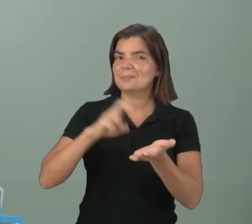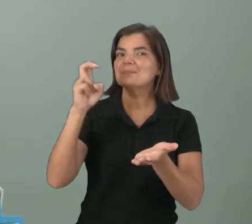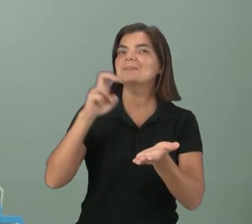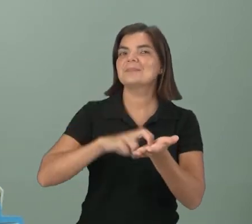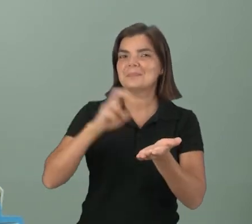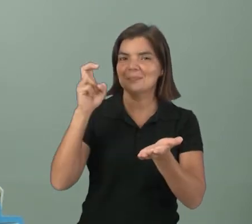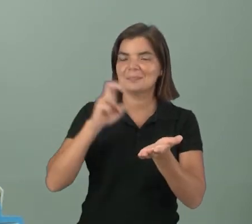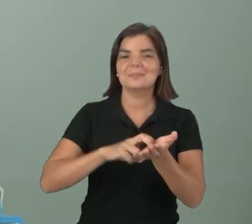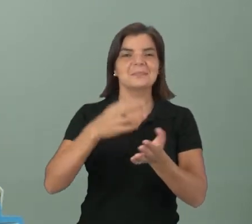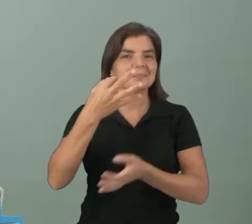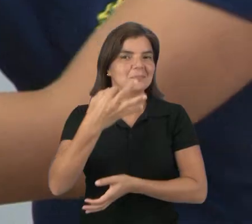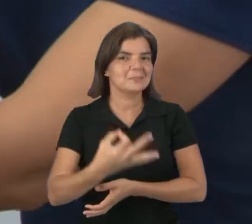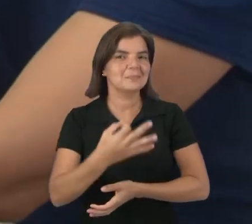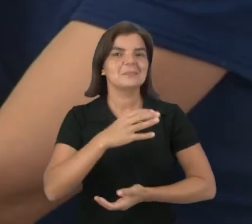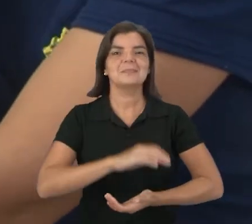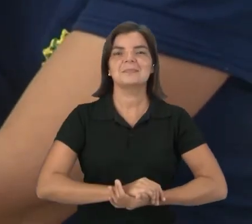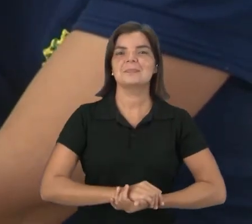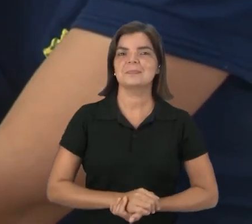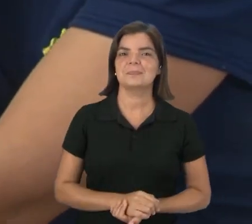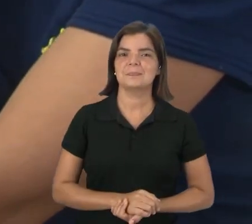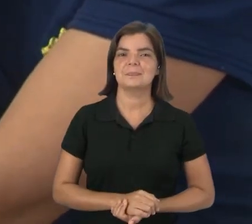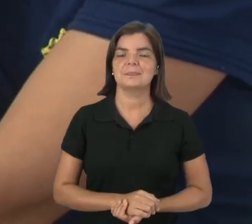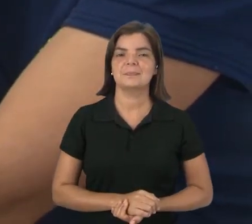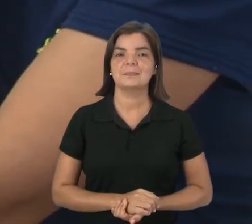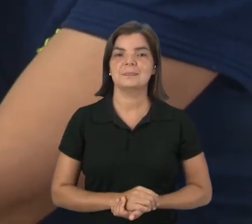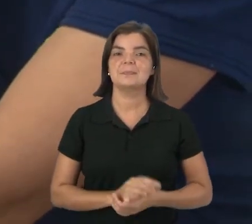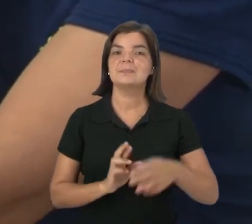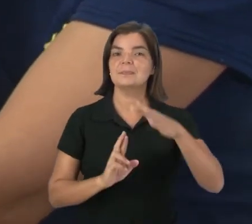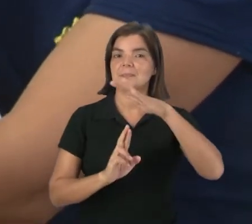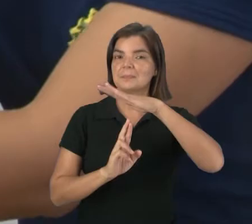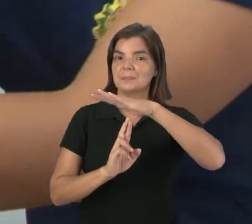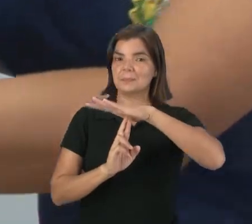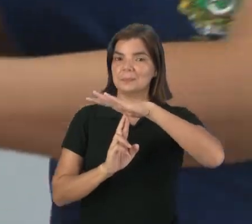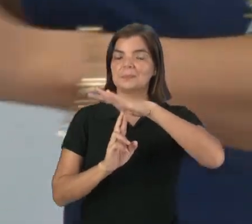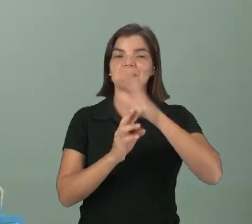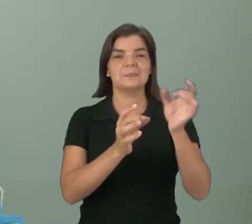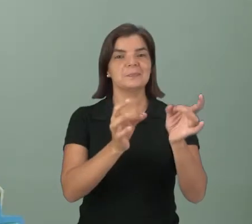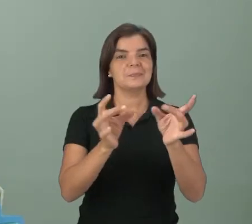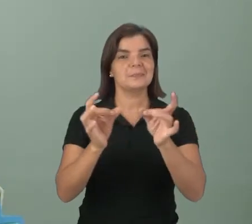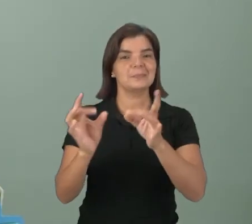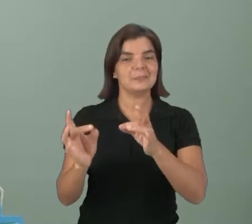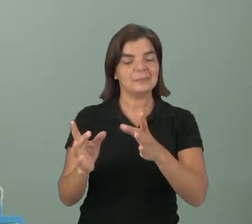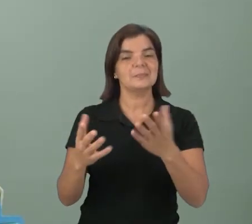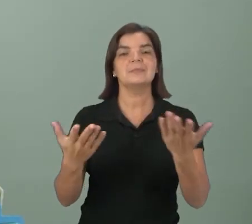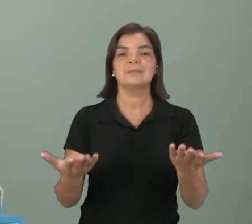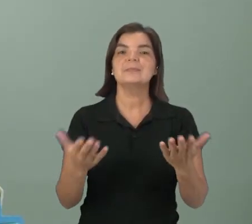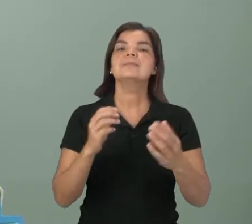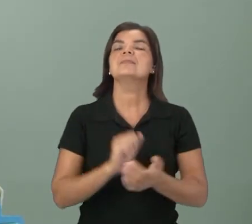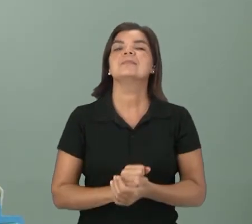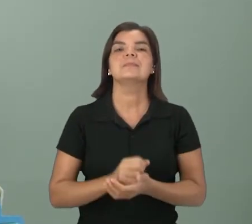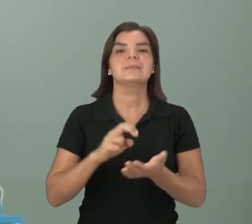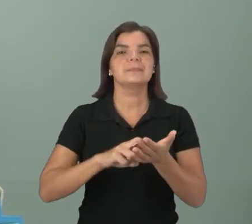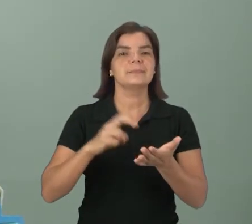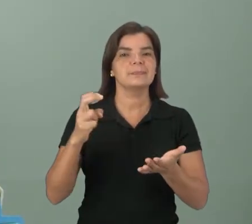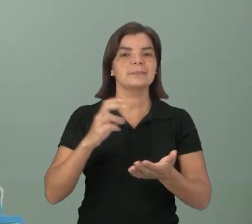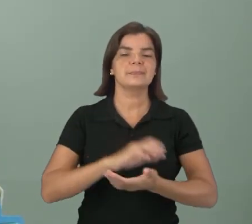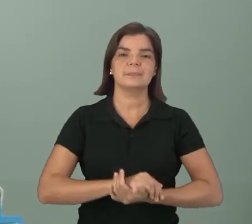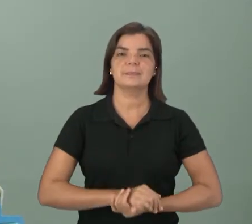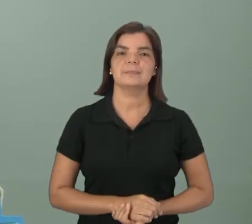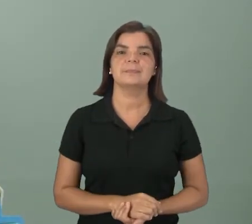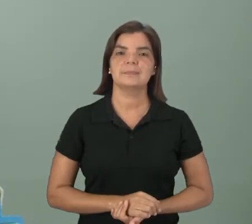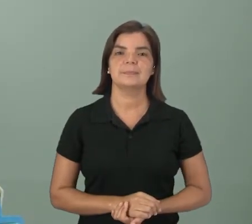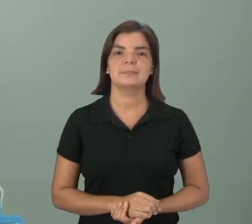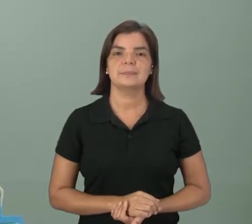dia certo feiras livres elas funcionam no período do dia